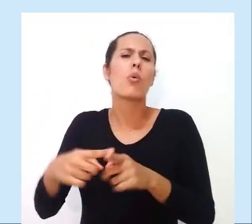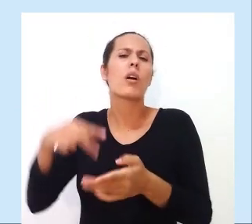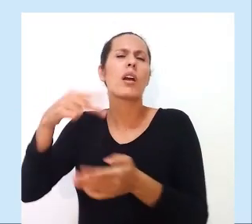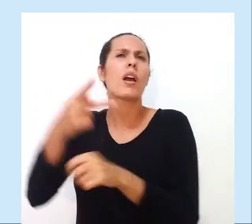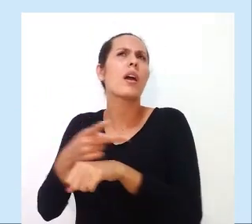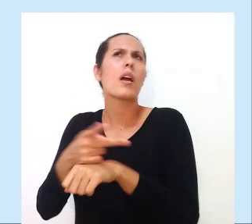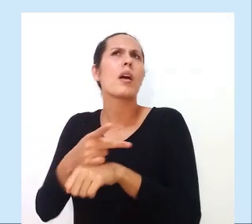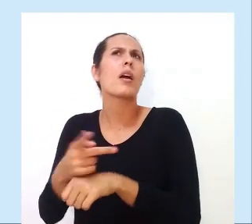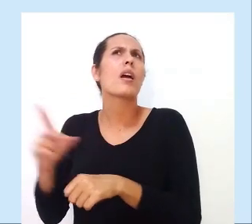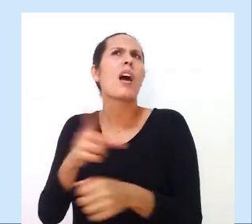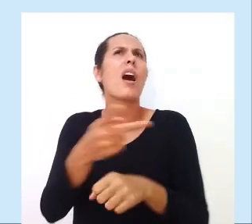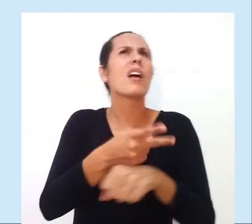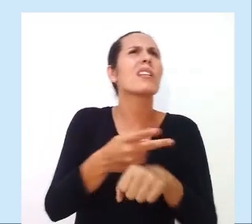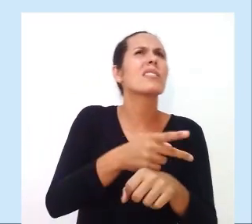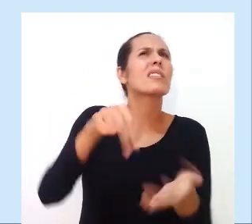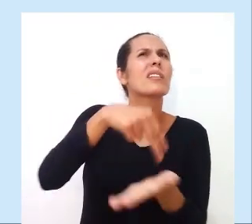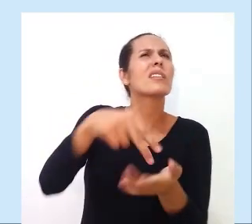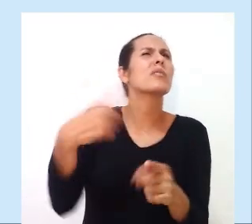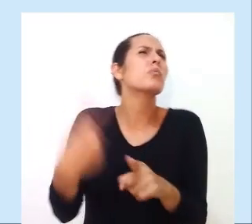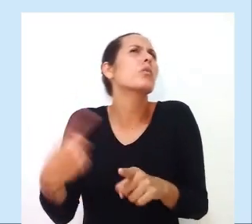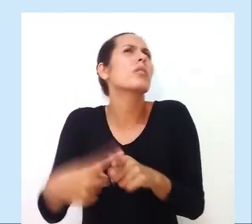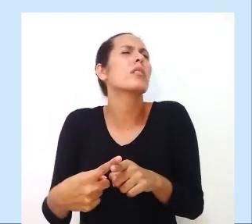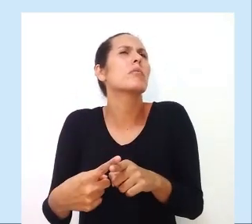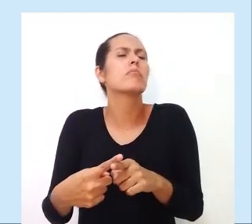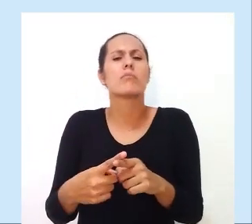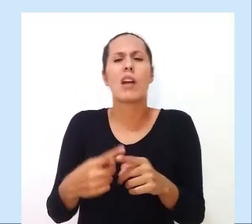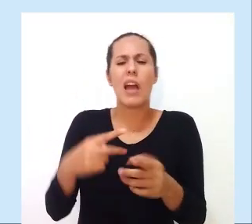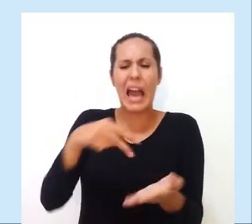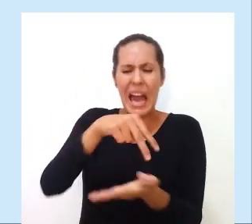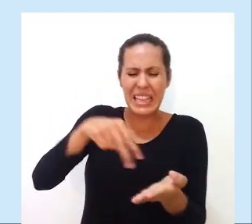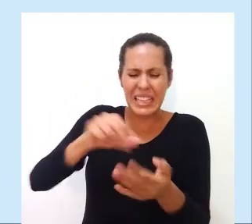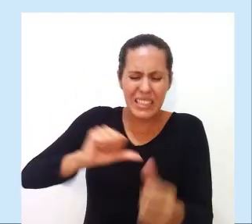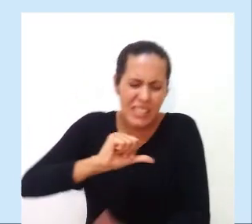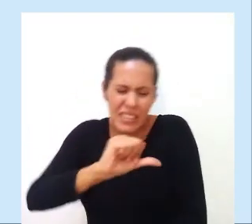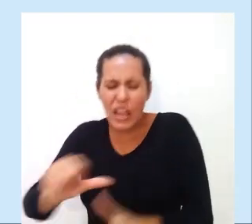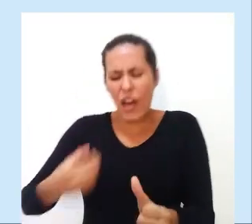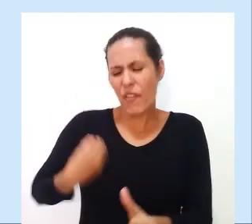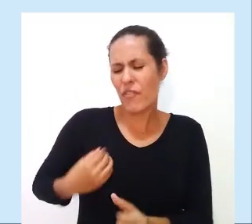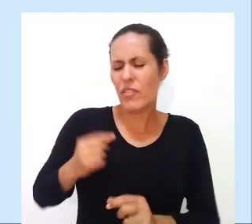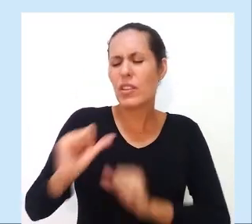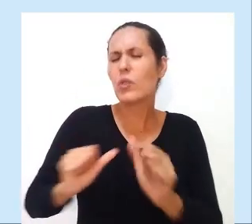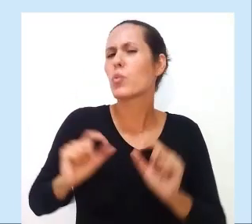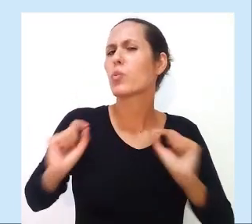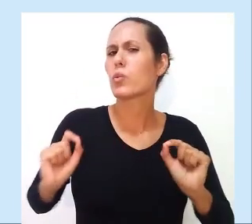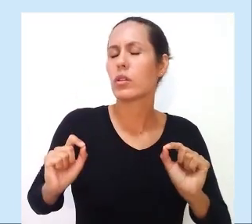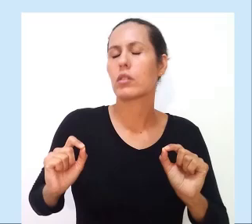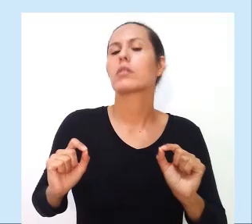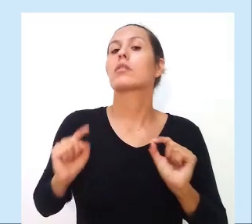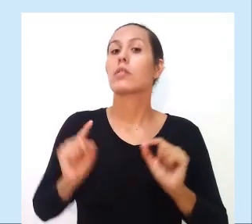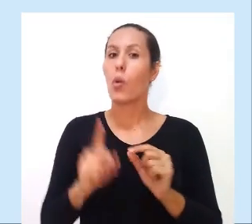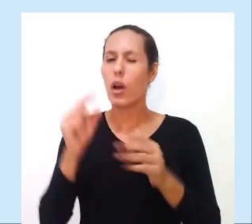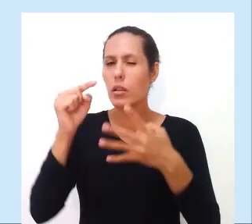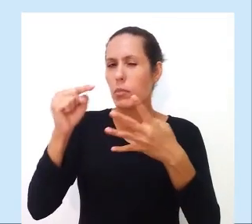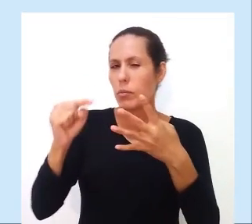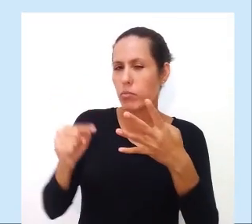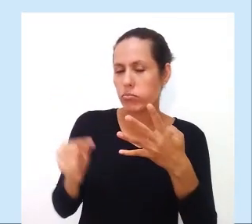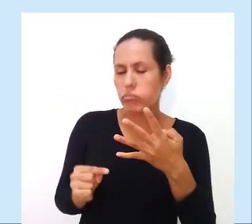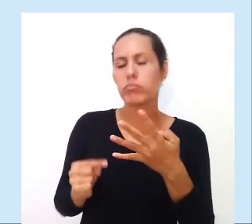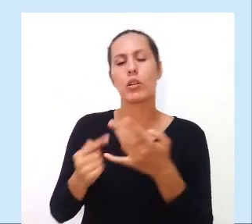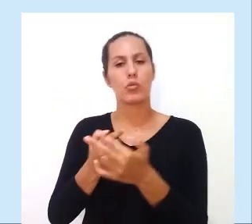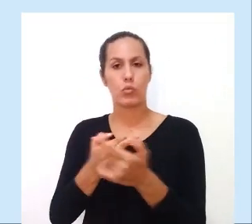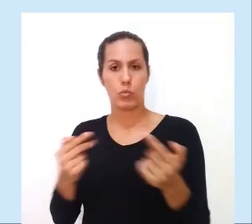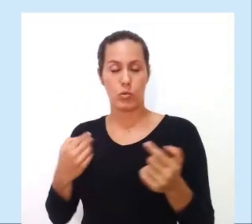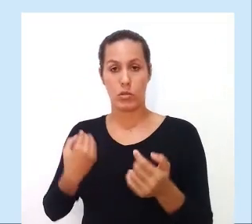vão procurar a dança? Por que o personagem principal procurou a dança? O que a dança transformou na vida dele? Então, observem